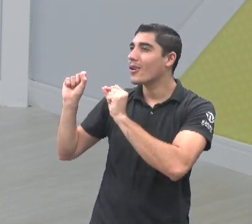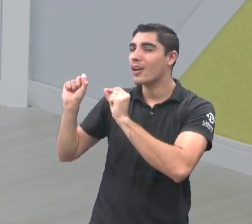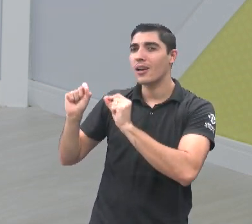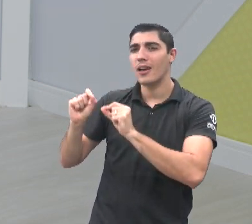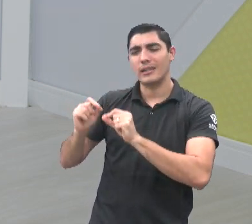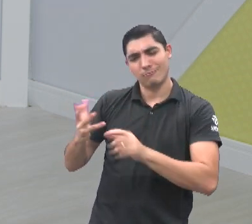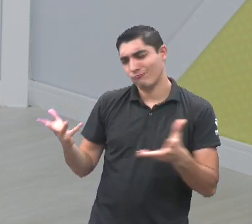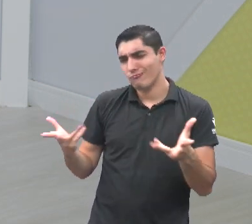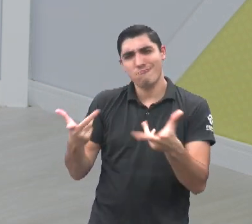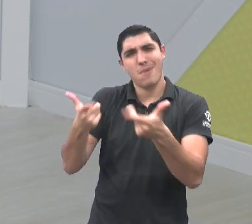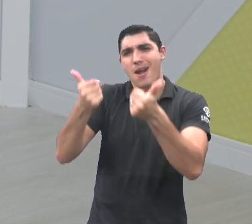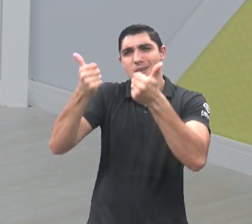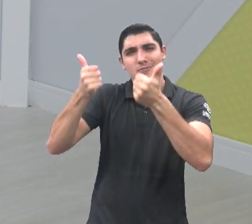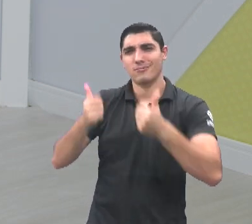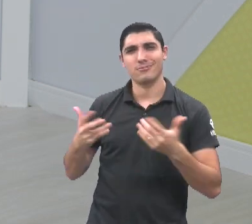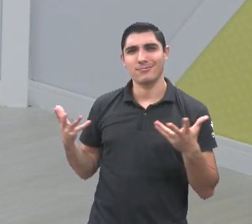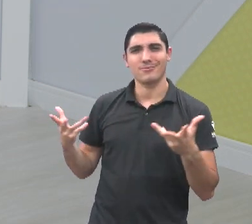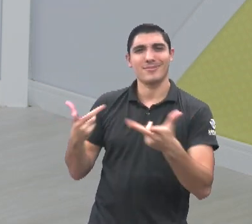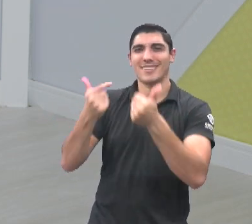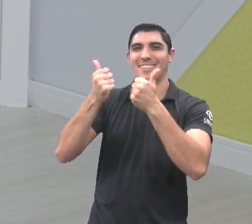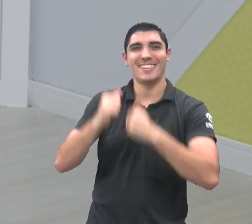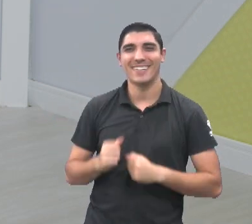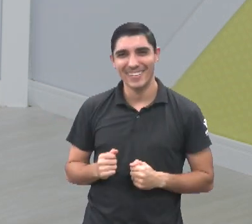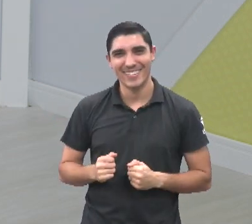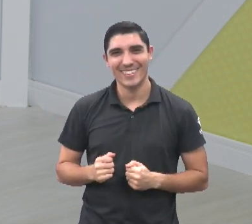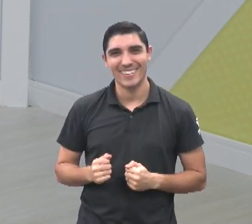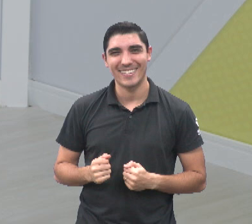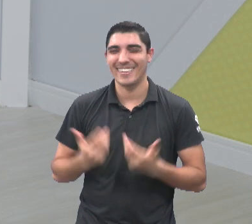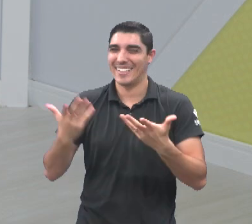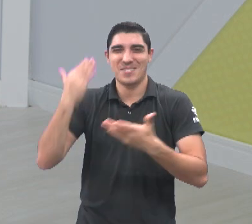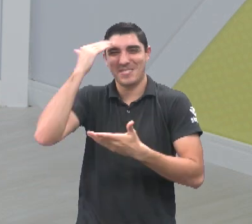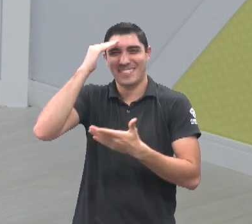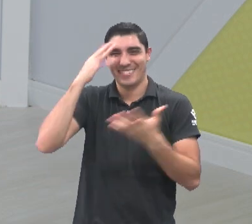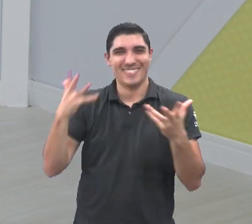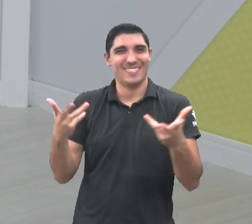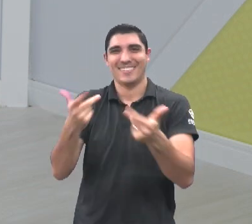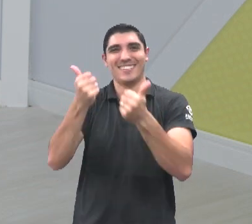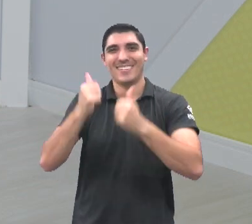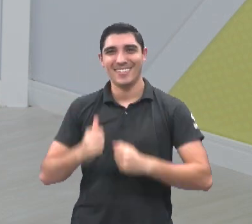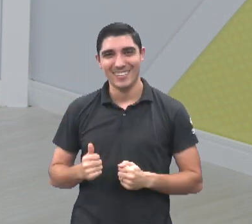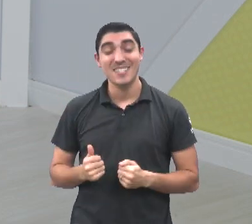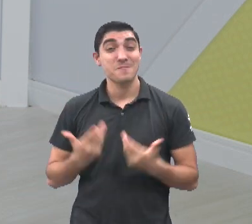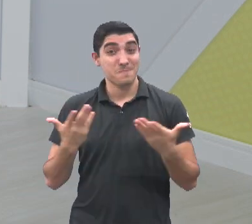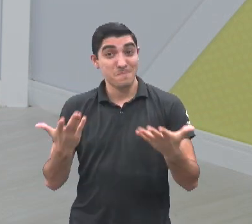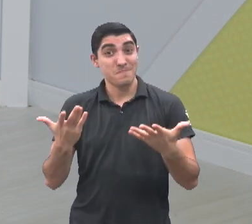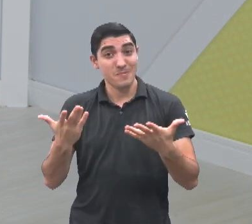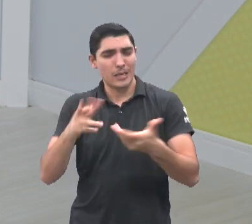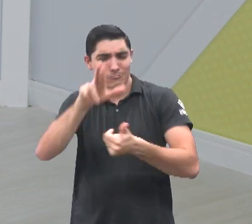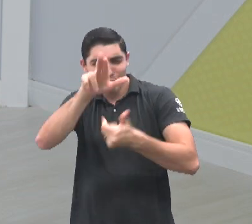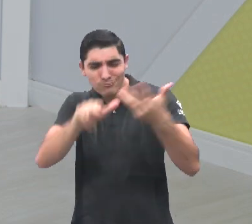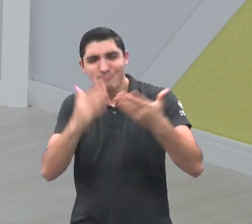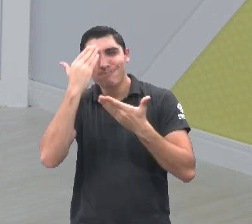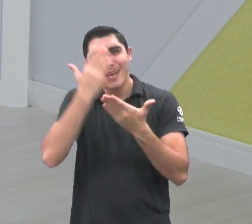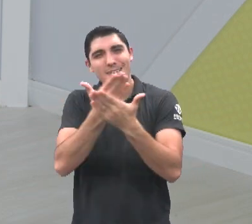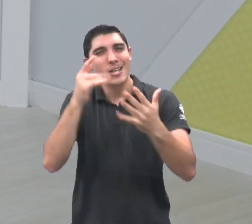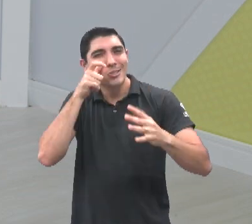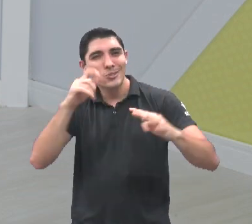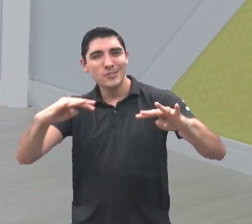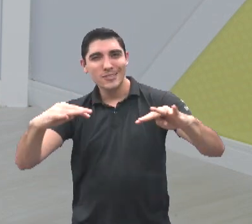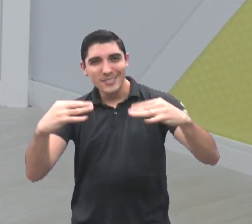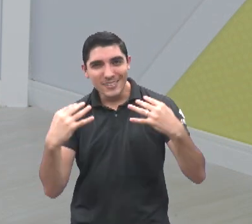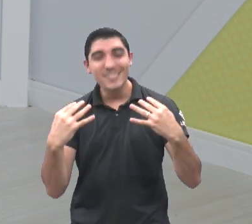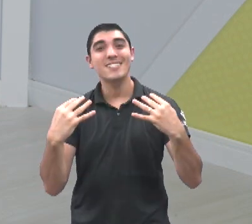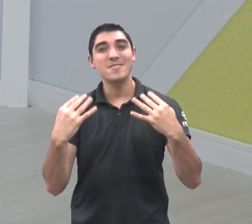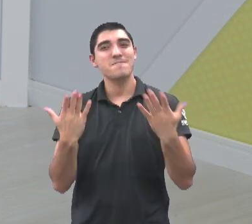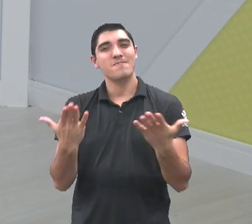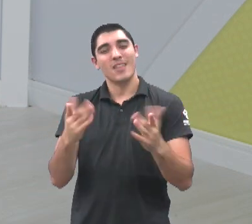que é? Ah, tinindo, beleza, não entendeu. Segue o... Vamos que vamos. Nós vamos chegando ao final do programa de hoje, agradecendo a sua audiência, a sua paciência. Você